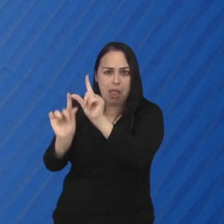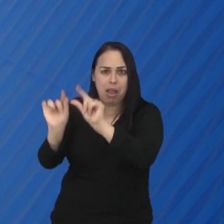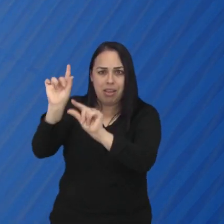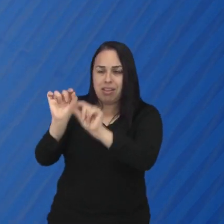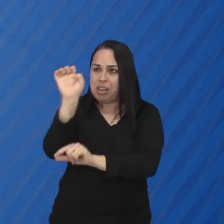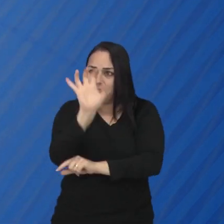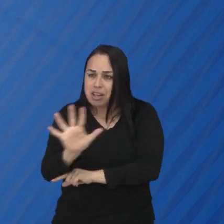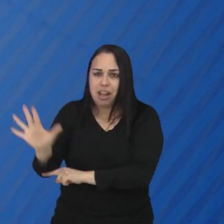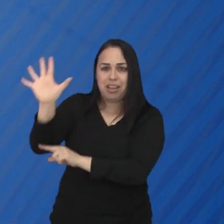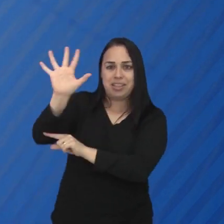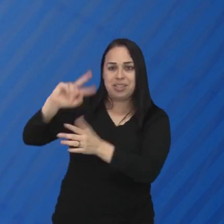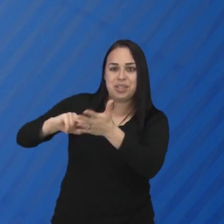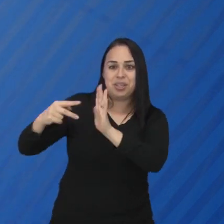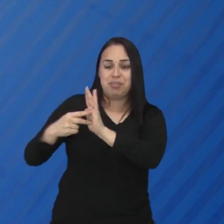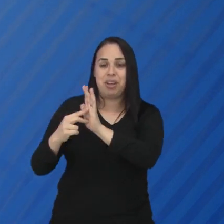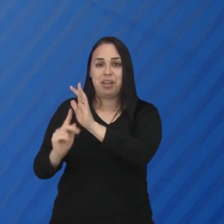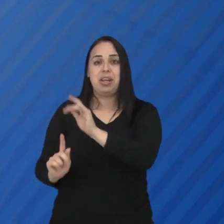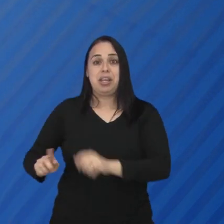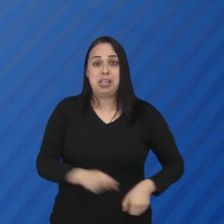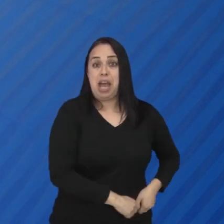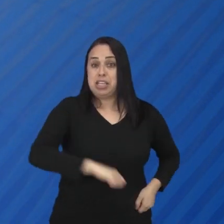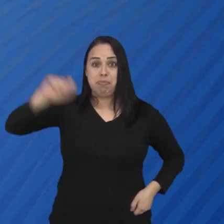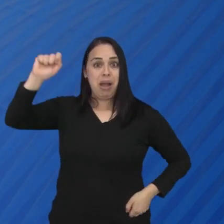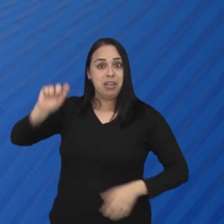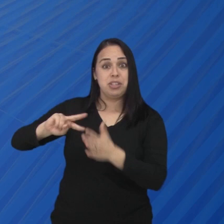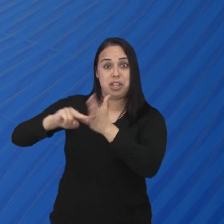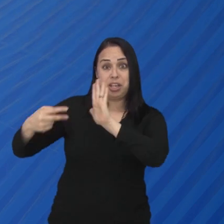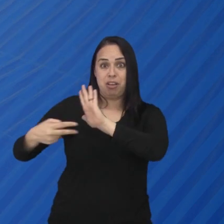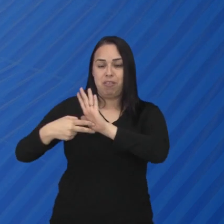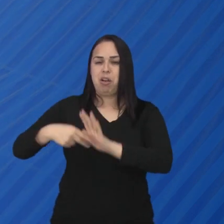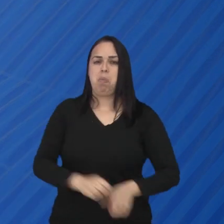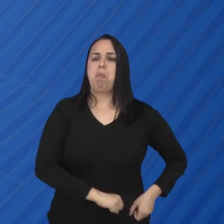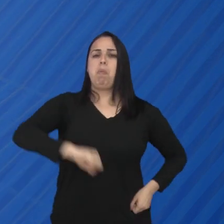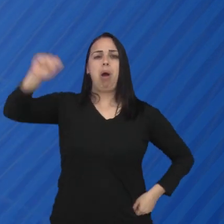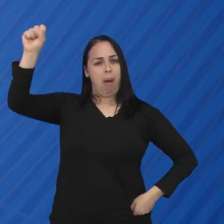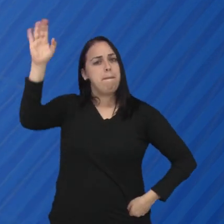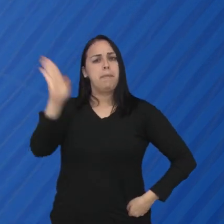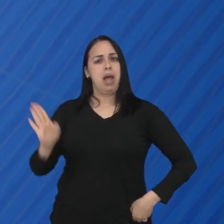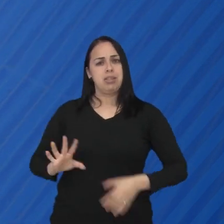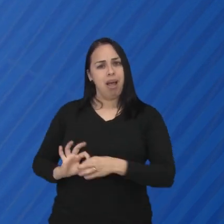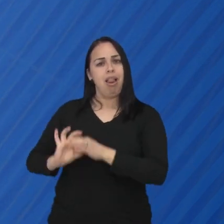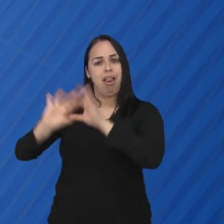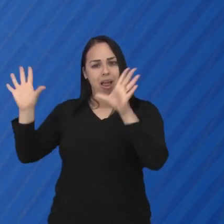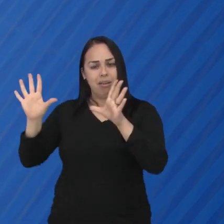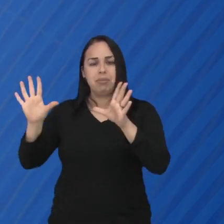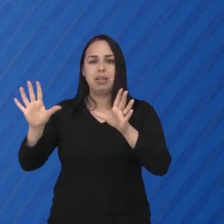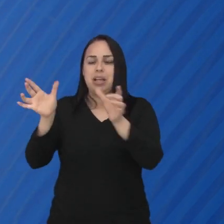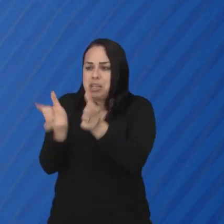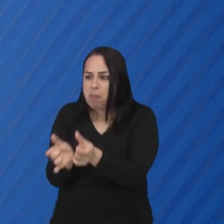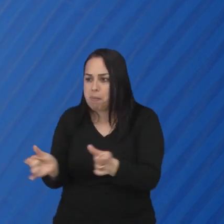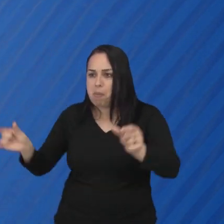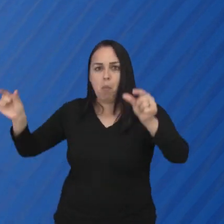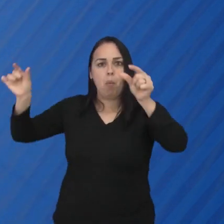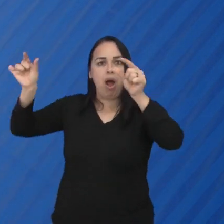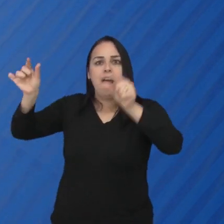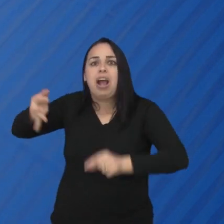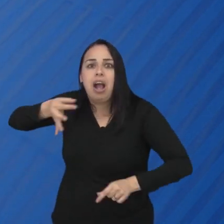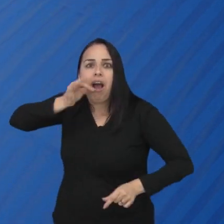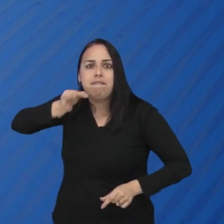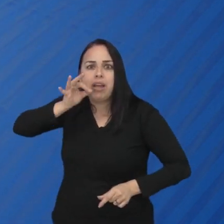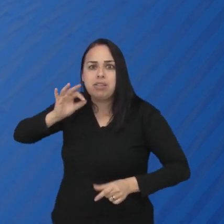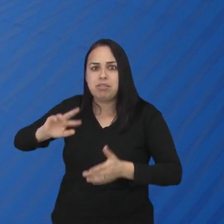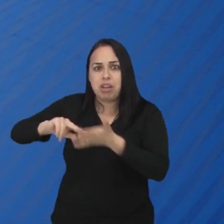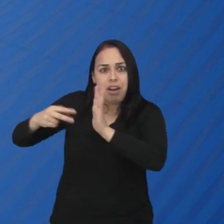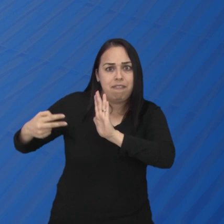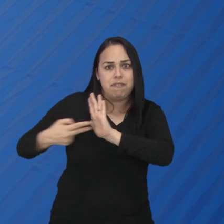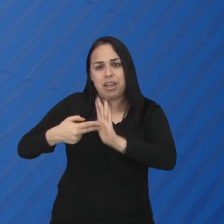os estados e a espada por trás do escudo simboliza a proclamação da República. Os ramos de café nas laterais representam